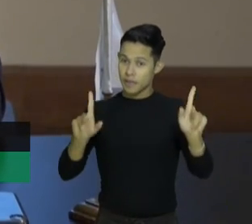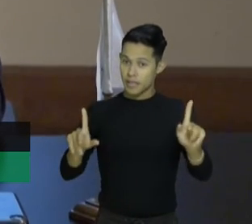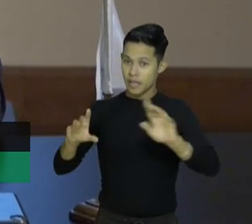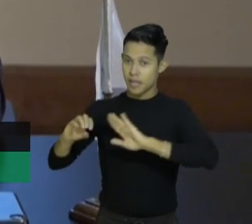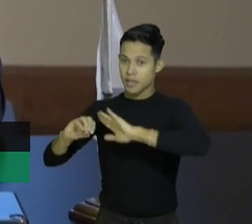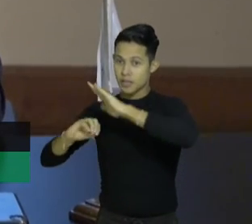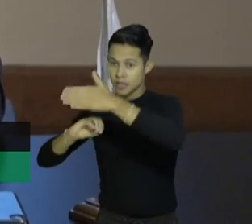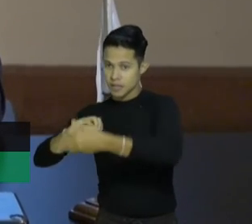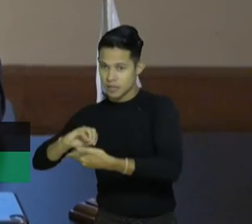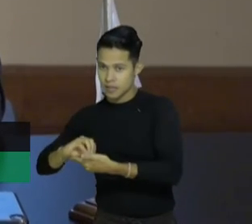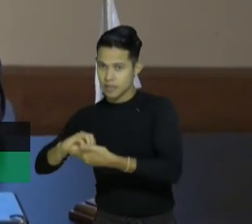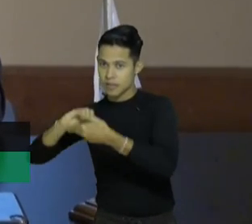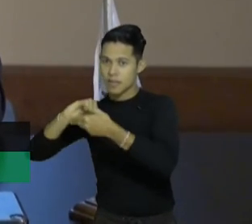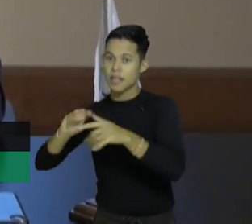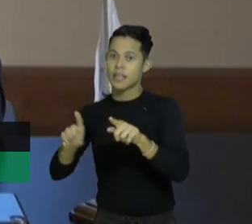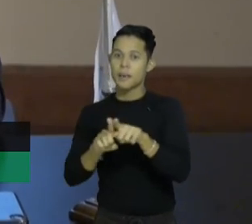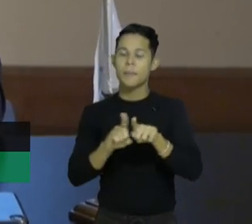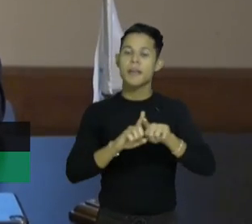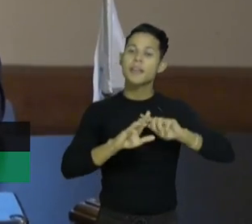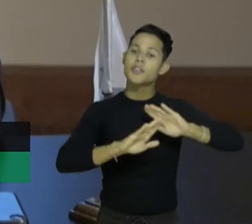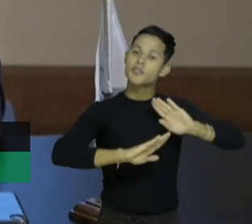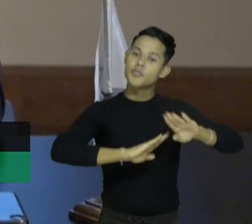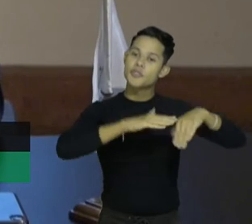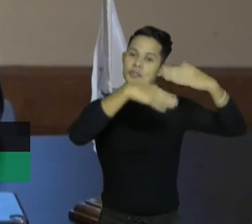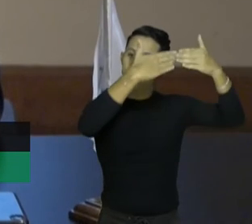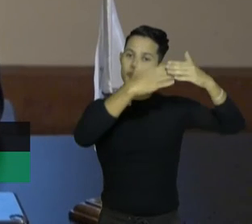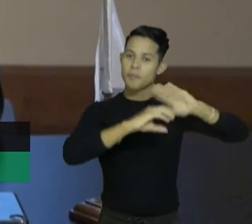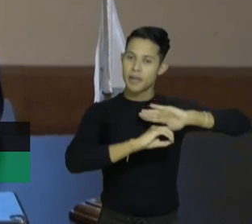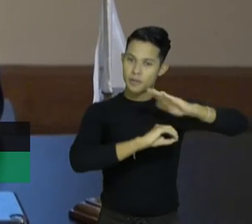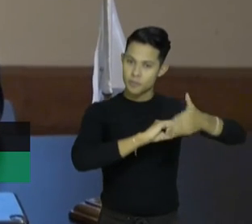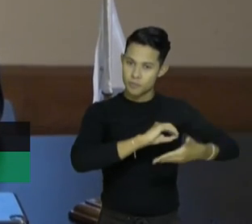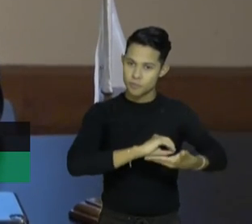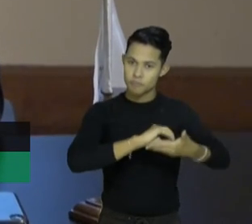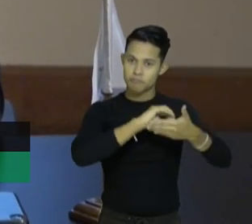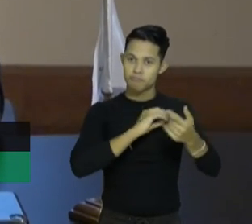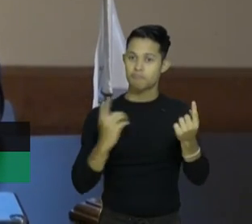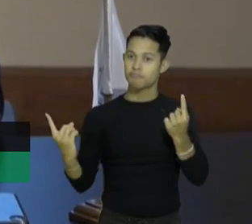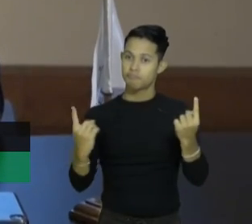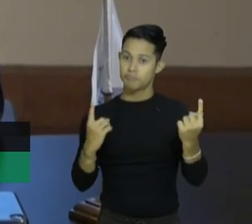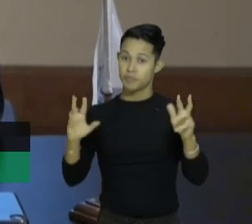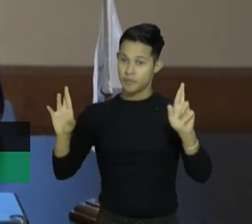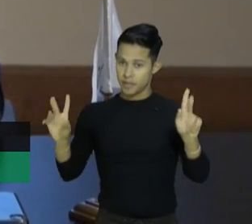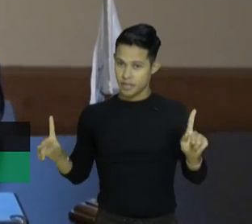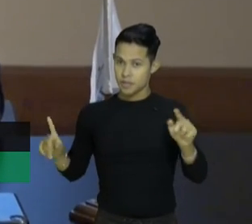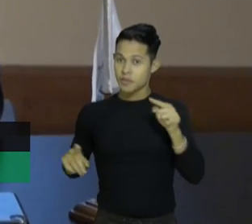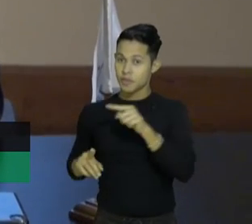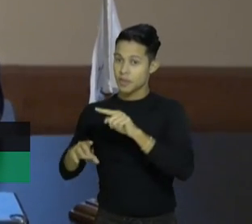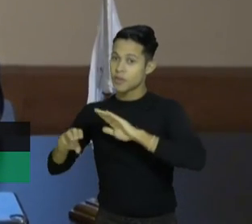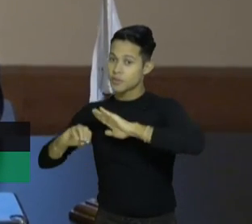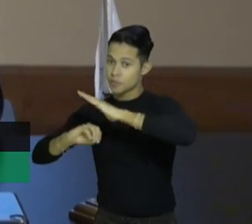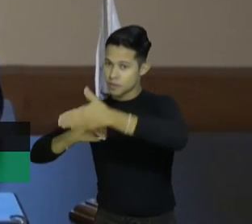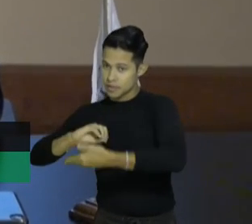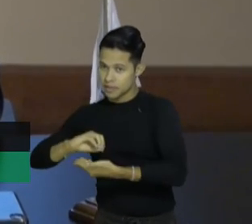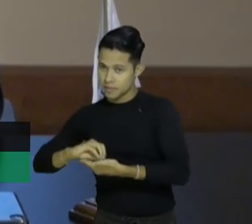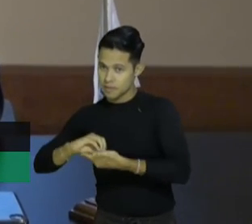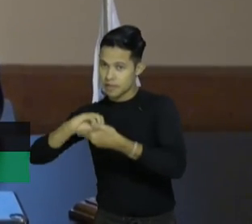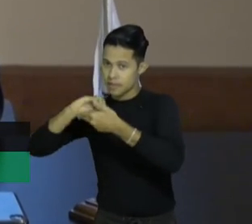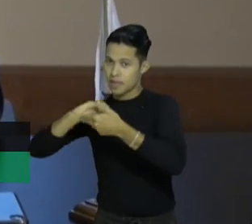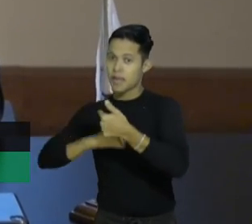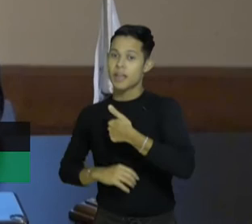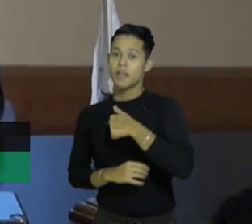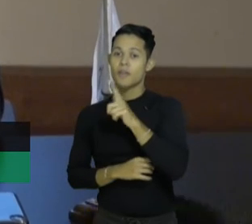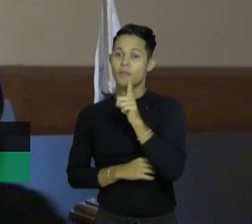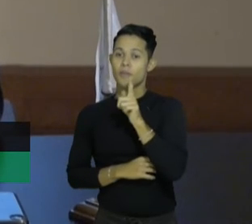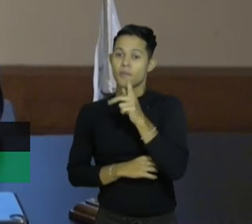e desenvolvimento sustentável porque eh quando a gente fala de sustentabilidade eu estou falando que